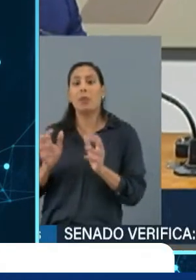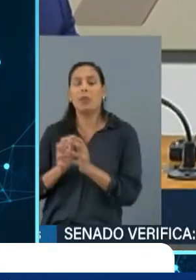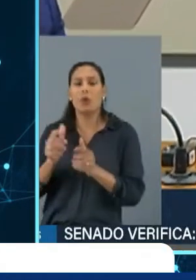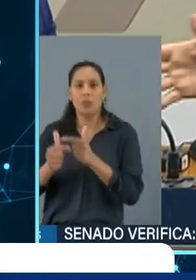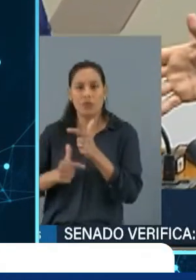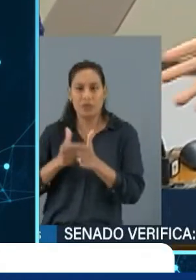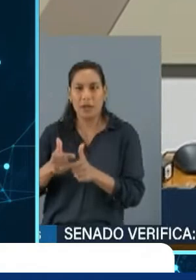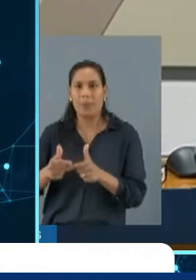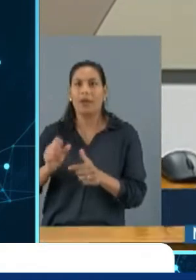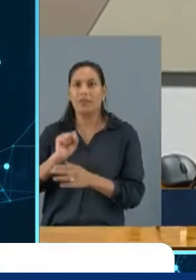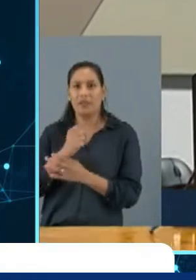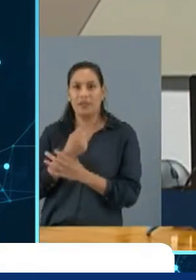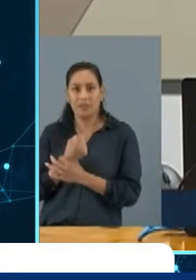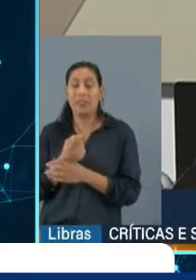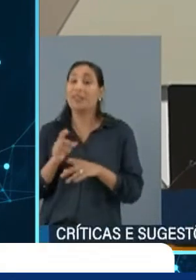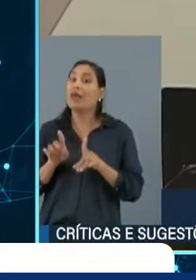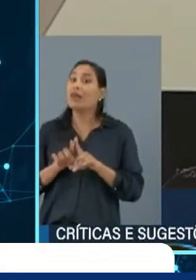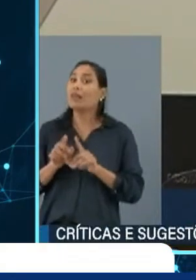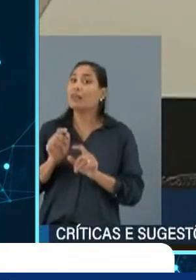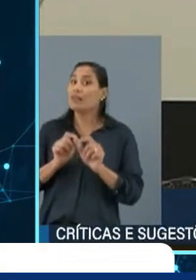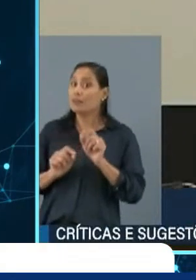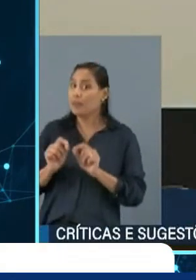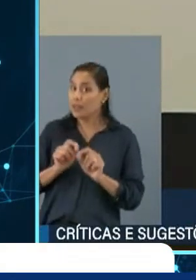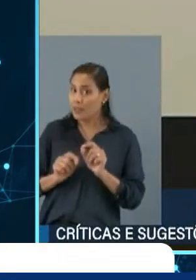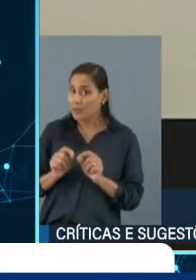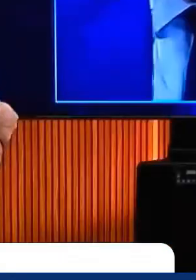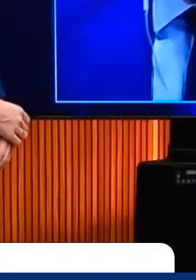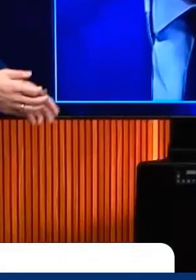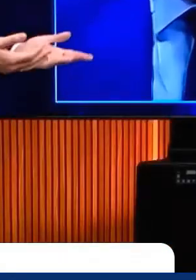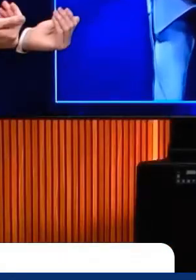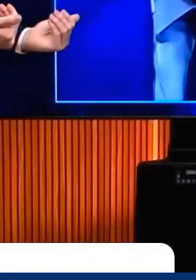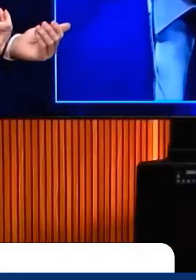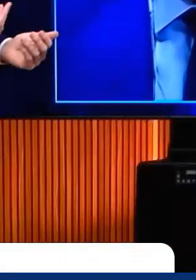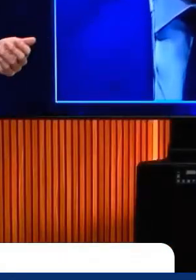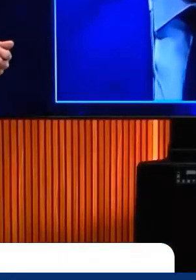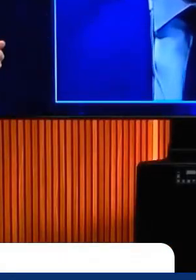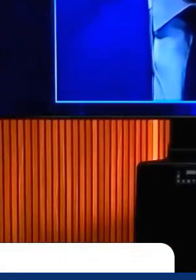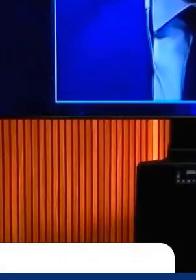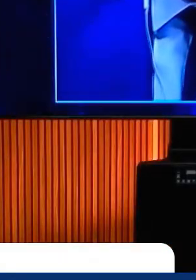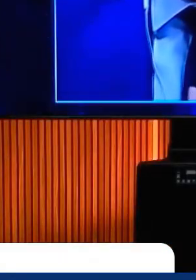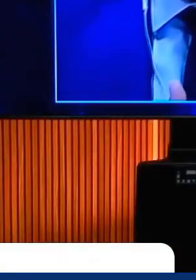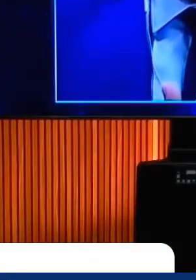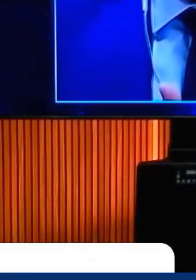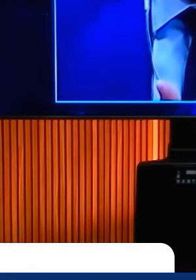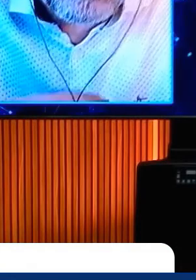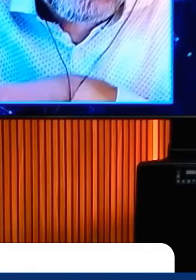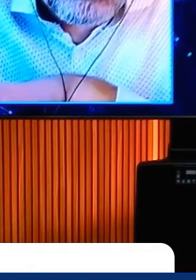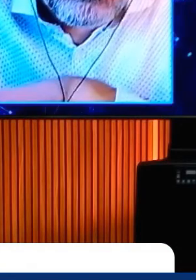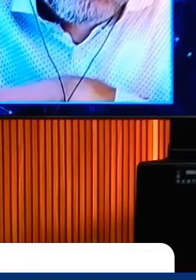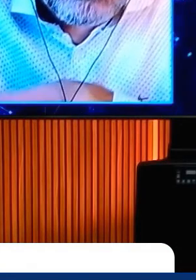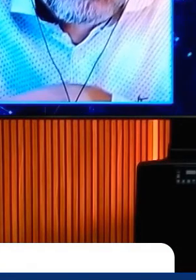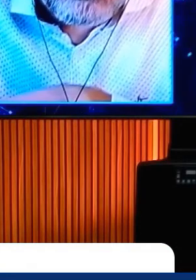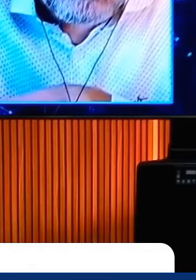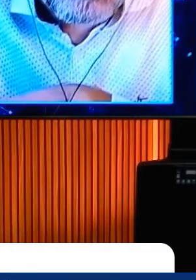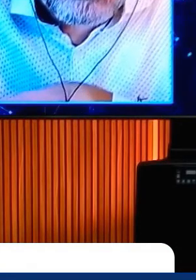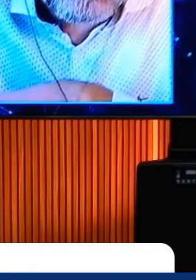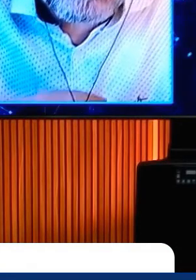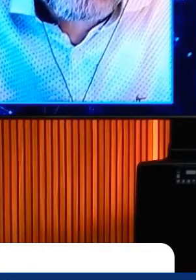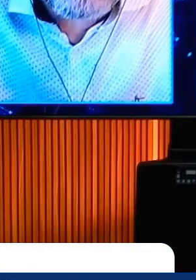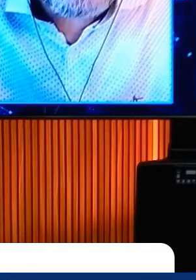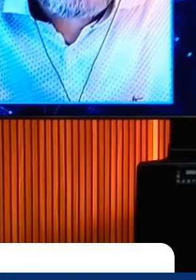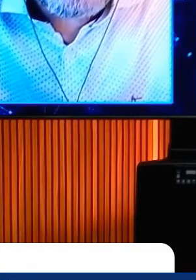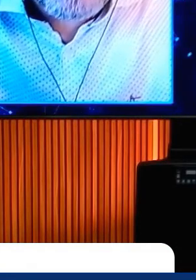respeito à nossa Carta Magna. Senador, vou convidar aqui para a conversa também o André Marcília, nosso comentarista, ele vai lhe fazer a próxima